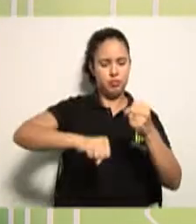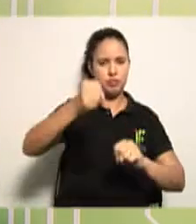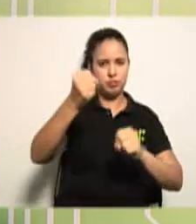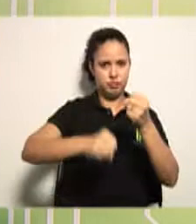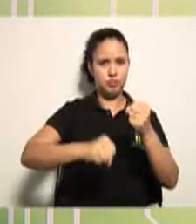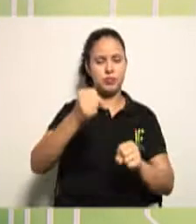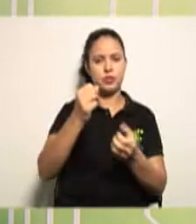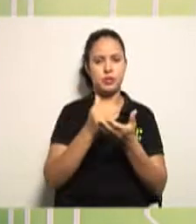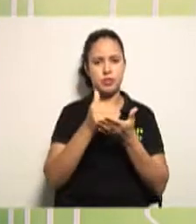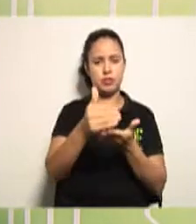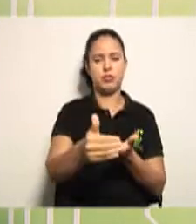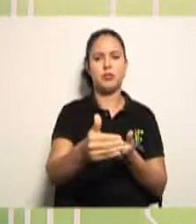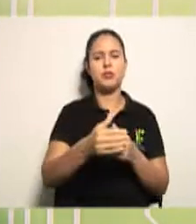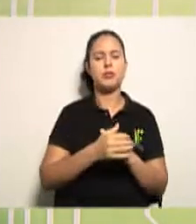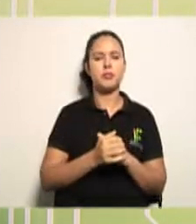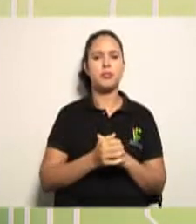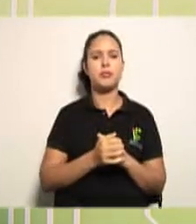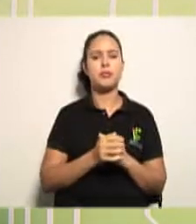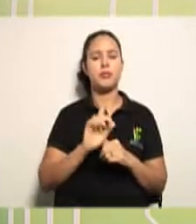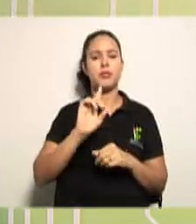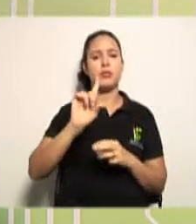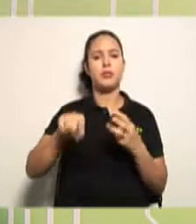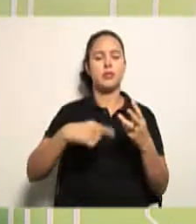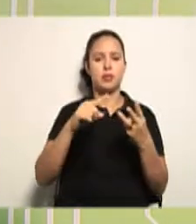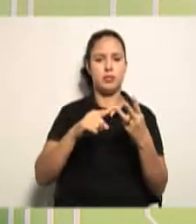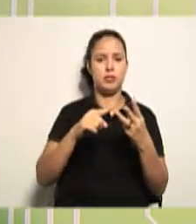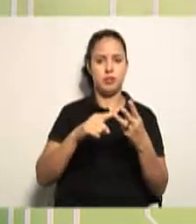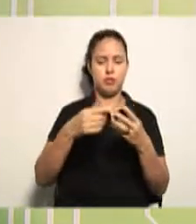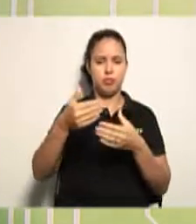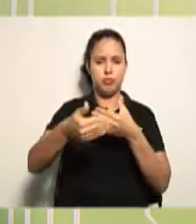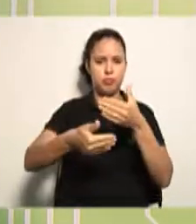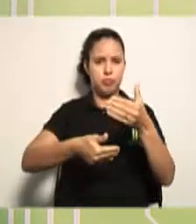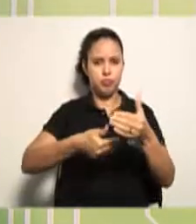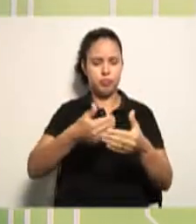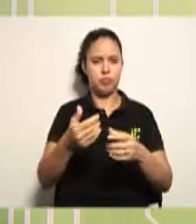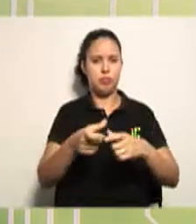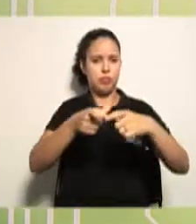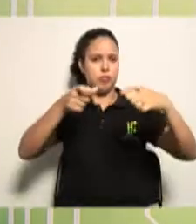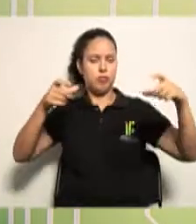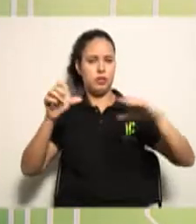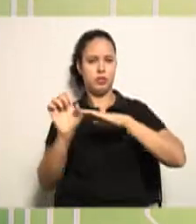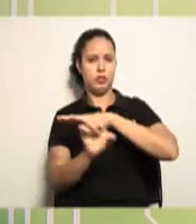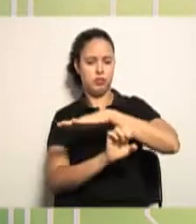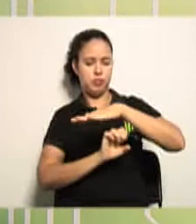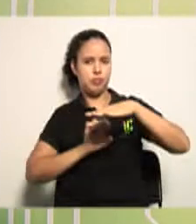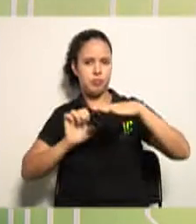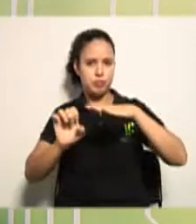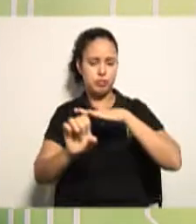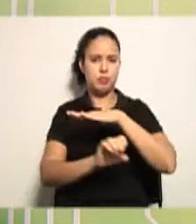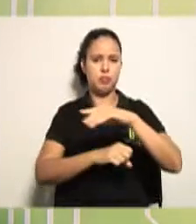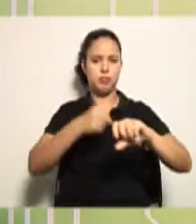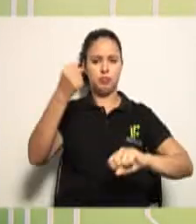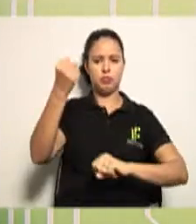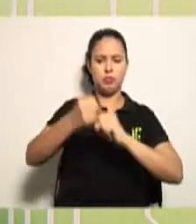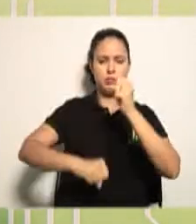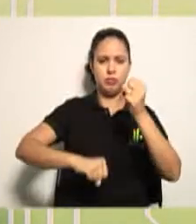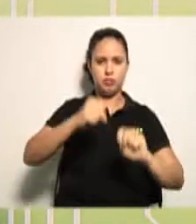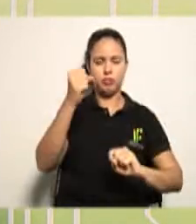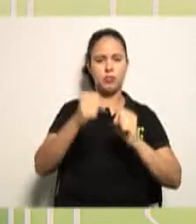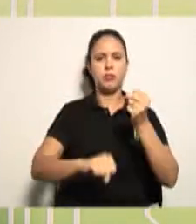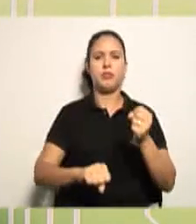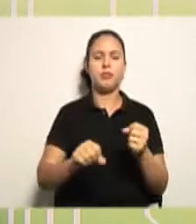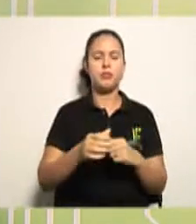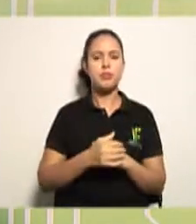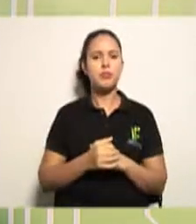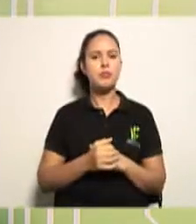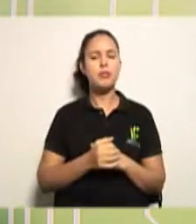e aí depois a gente tramita para a questão do desenvolvimento industrial, aperfeiçoamento dessa indústria dentro da